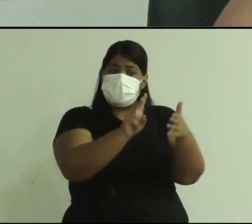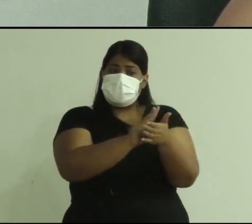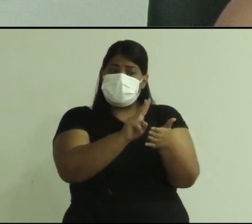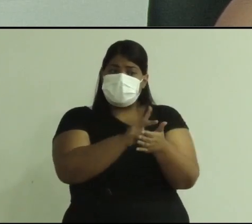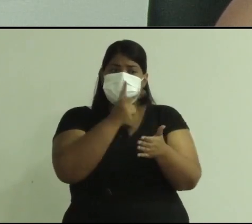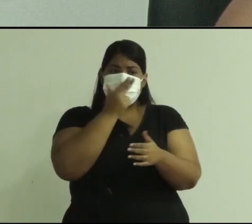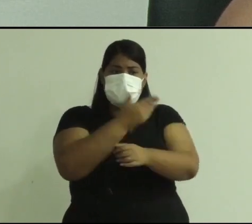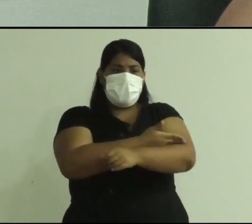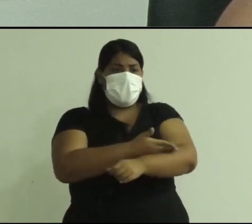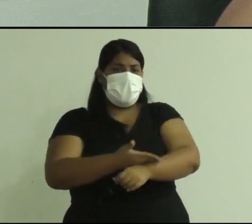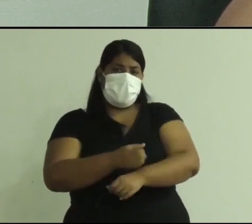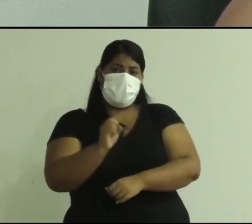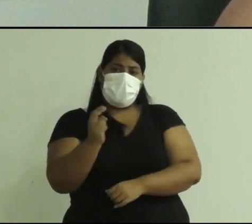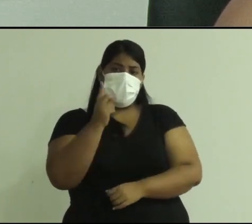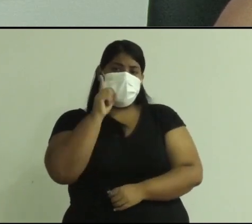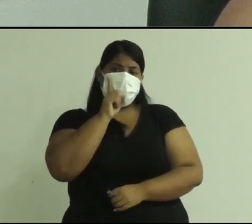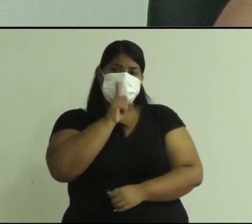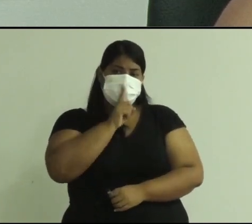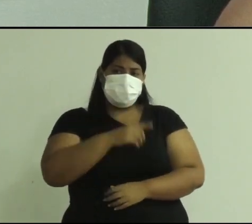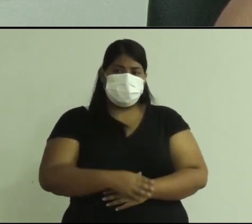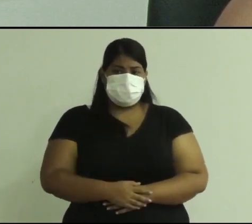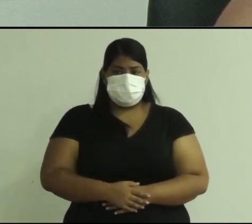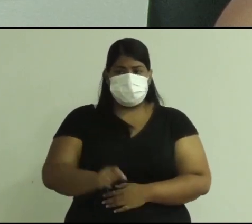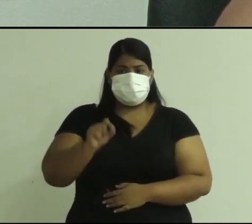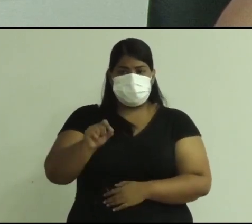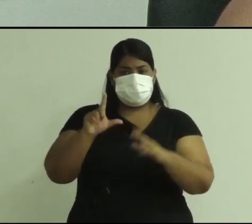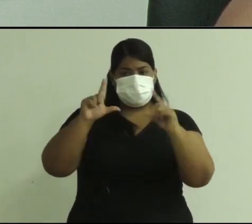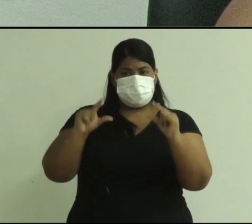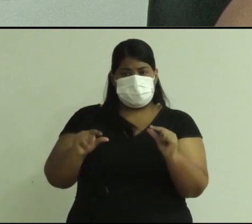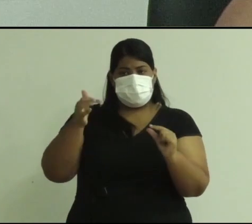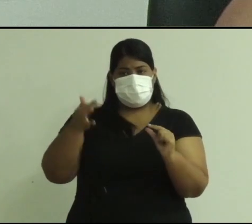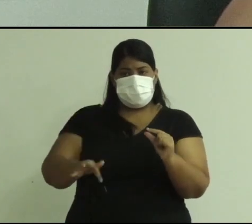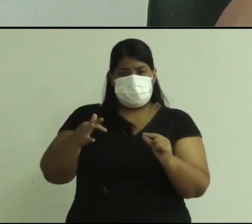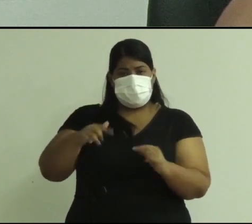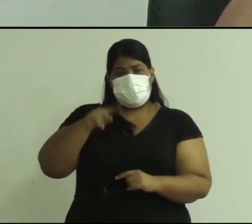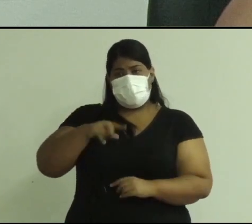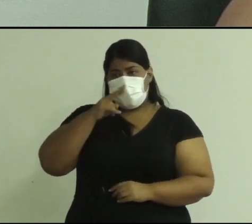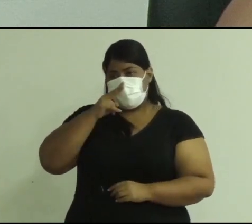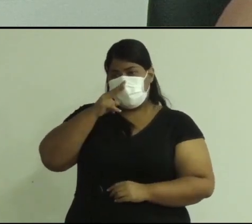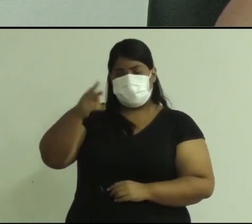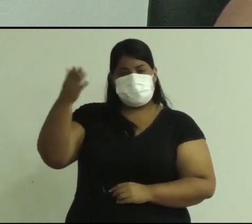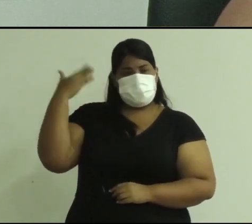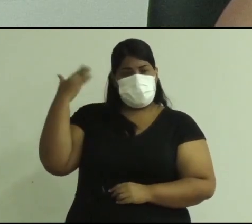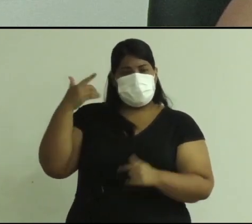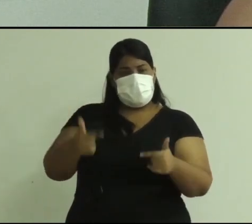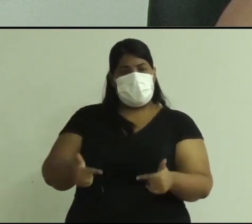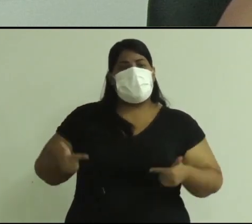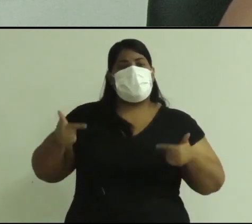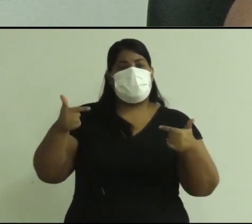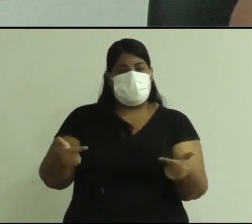ou pardos. O que tem amenizado minha dor é a força que trago dos meus ancestrais para lutar.